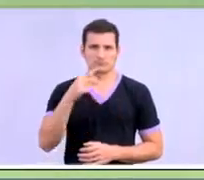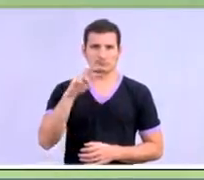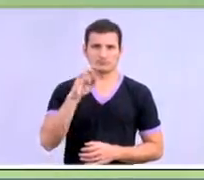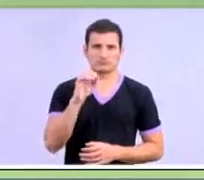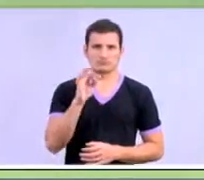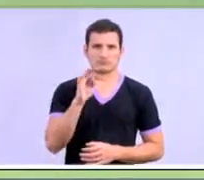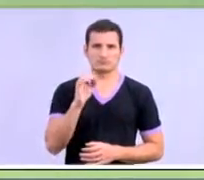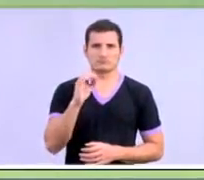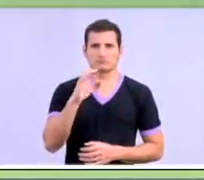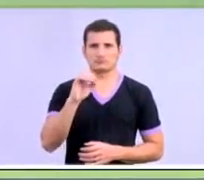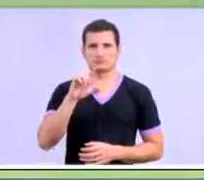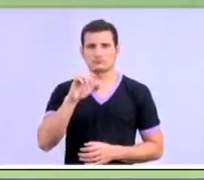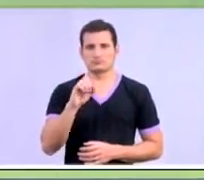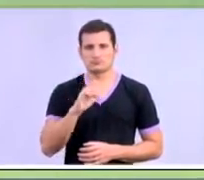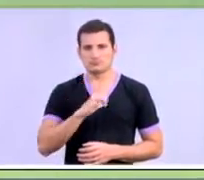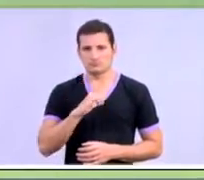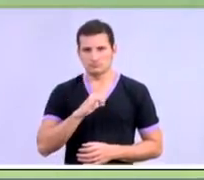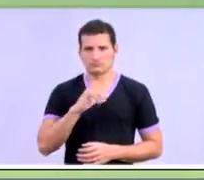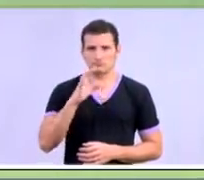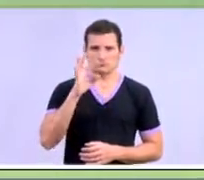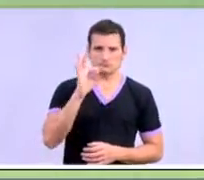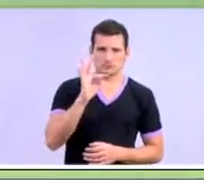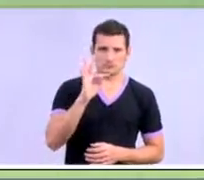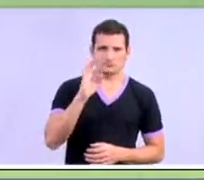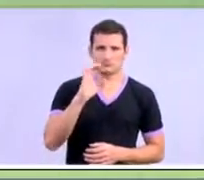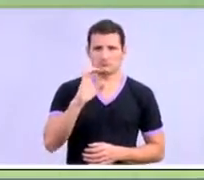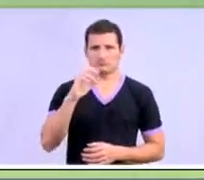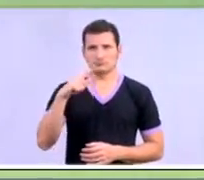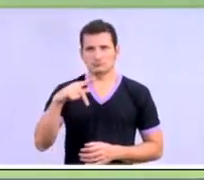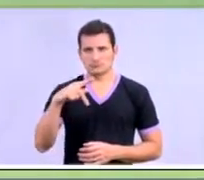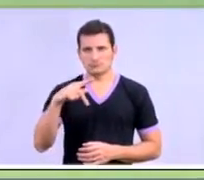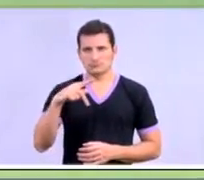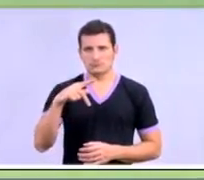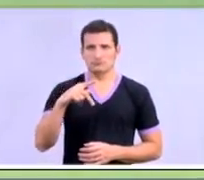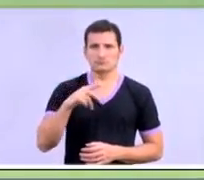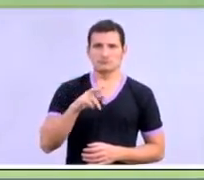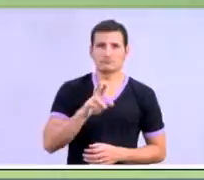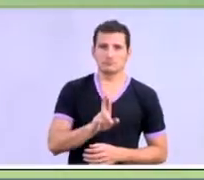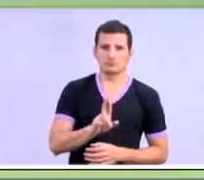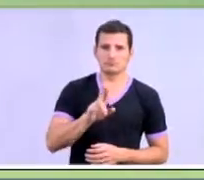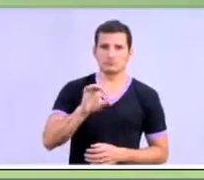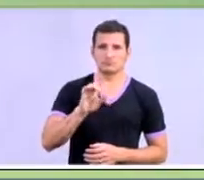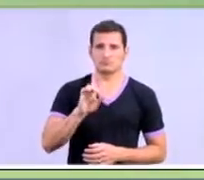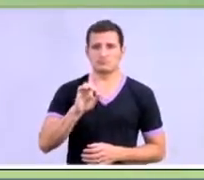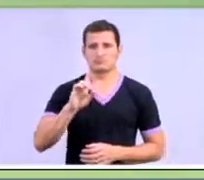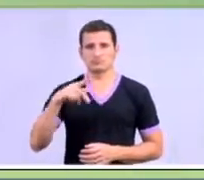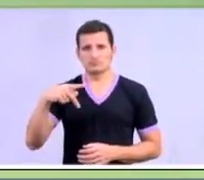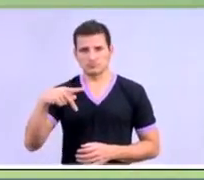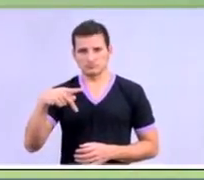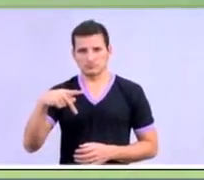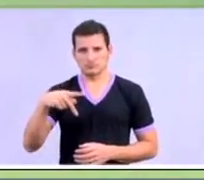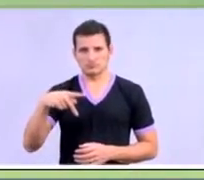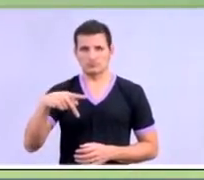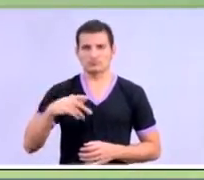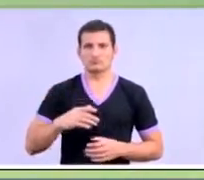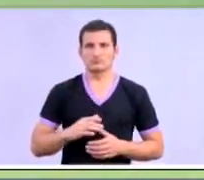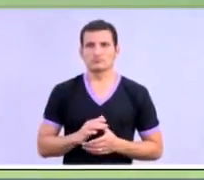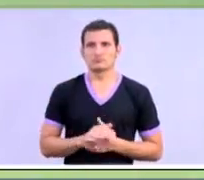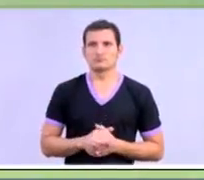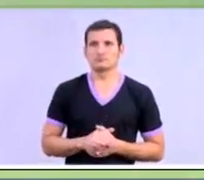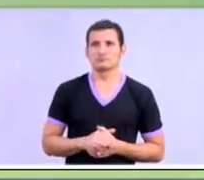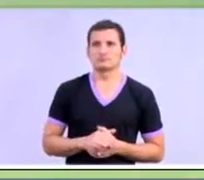protocolo TCP, Transmission Control Protocol, e o protocolo UDP, User Datagram Protocol.